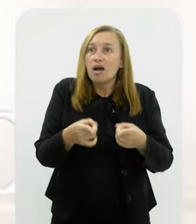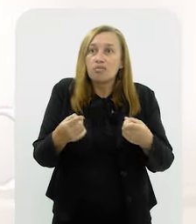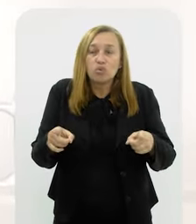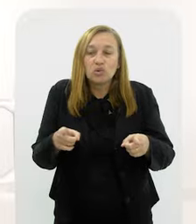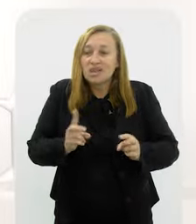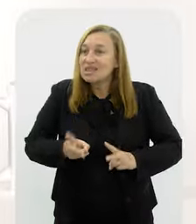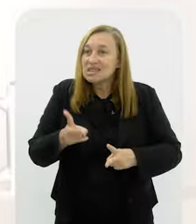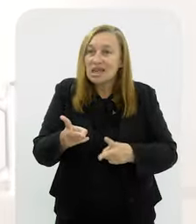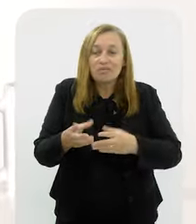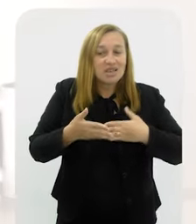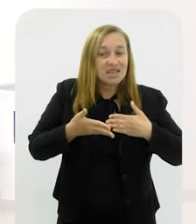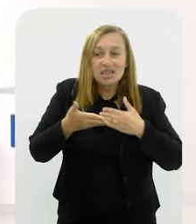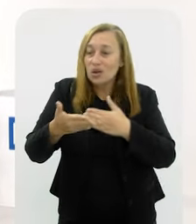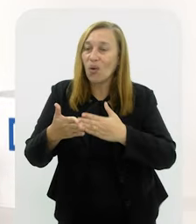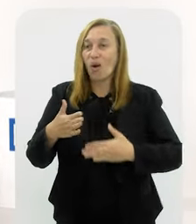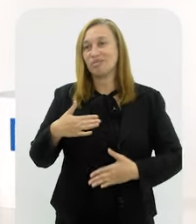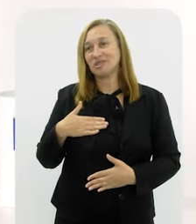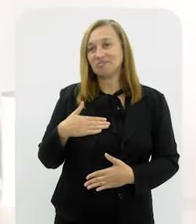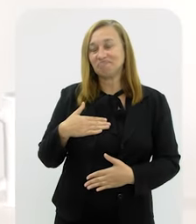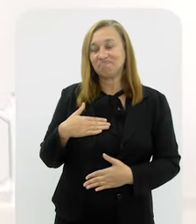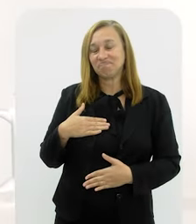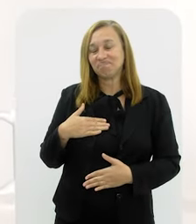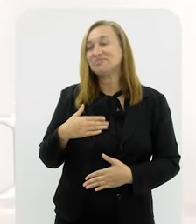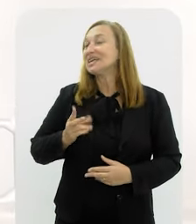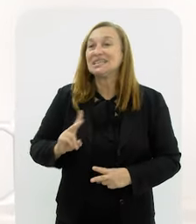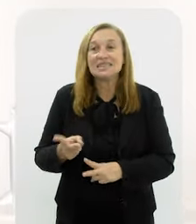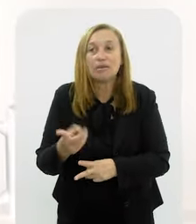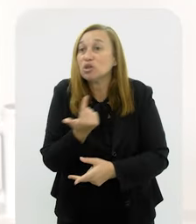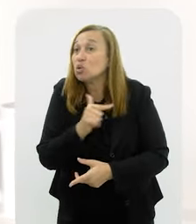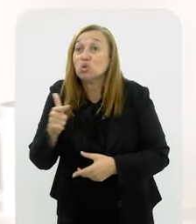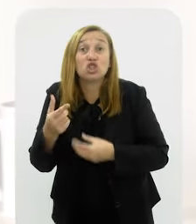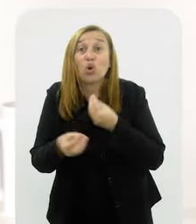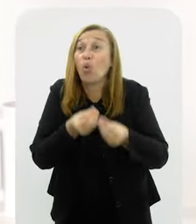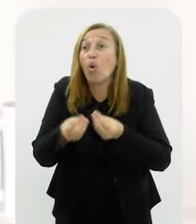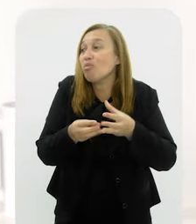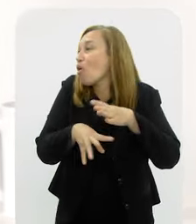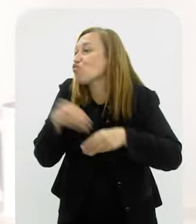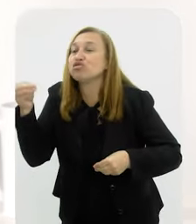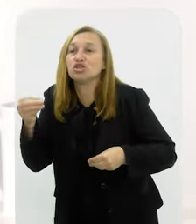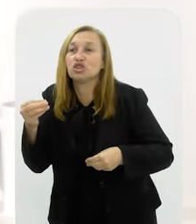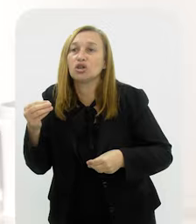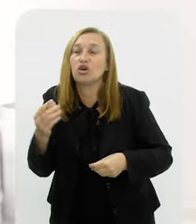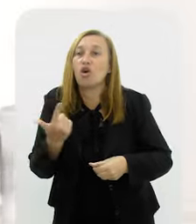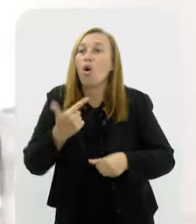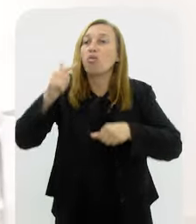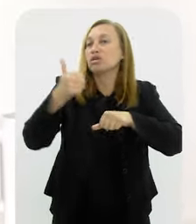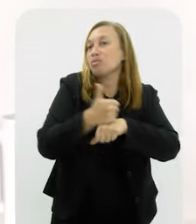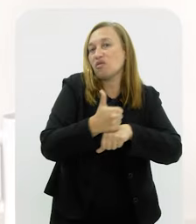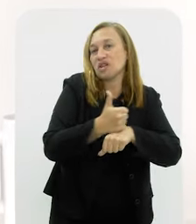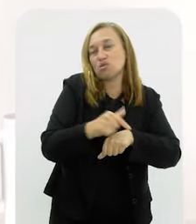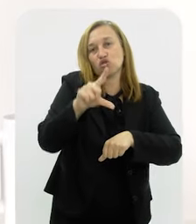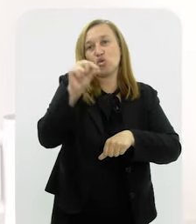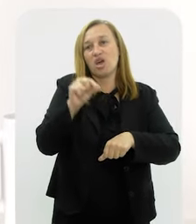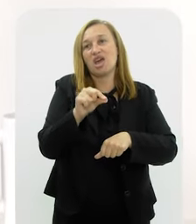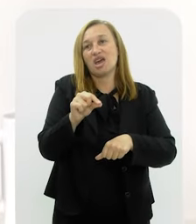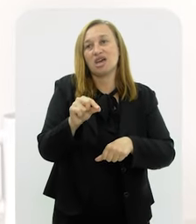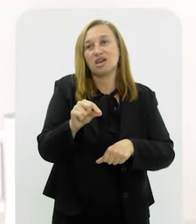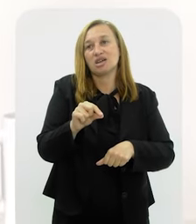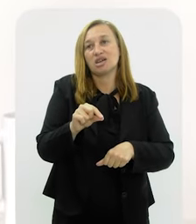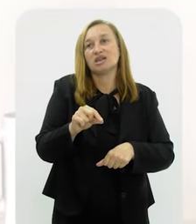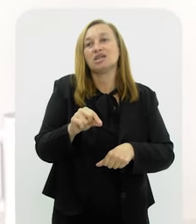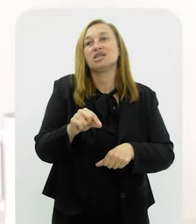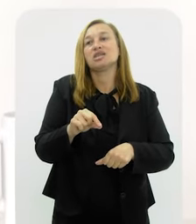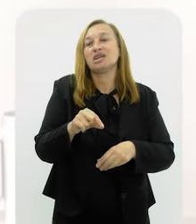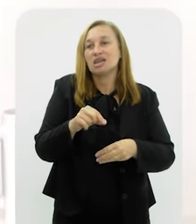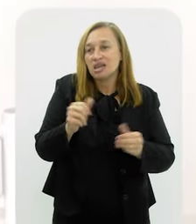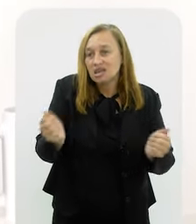dizer, a música sempre me carregou, sempre. Não tinha como... ter outra profissão, eu fazer outra coisa, a não